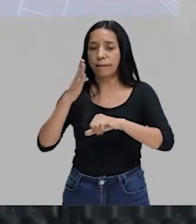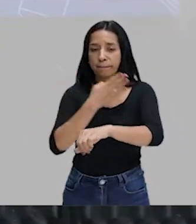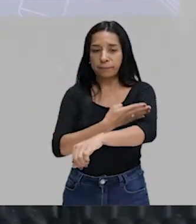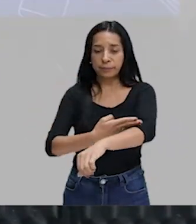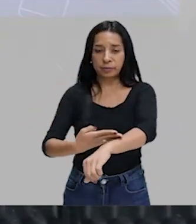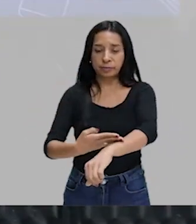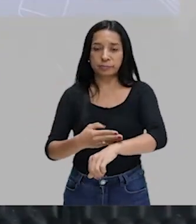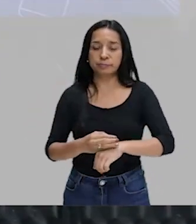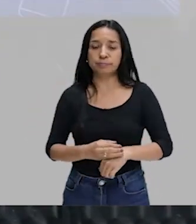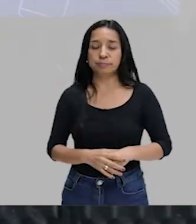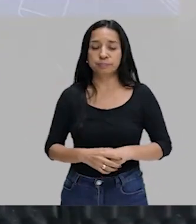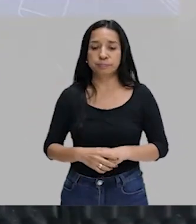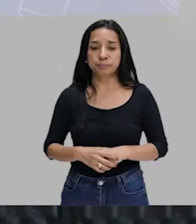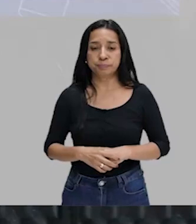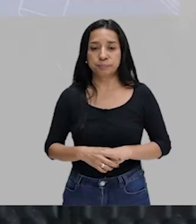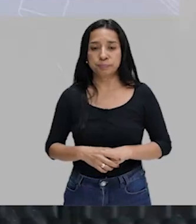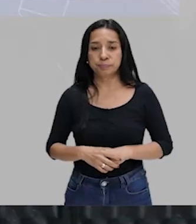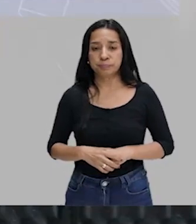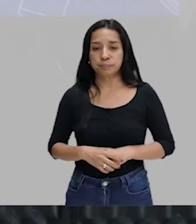simples?